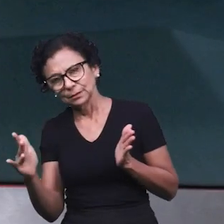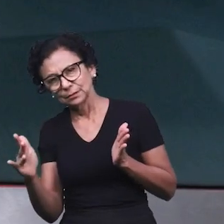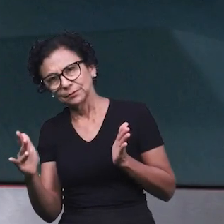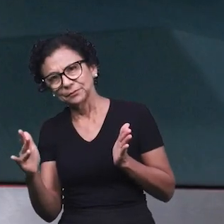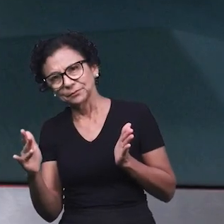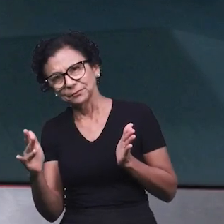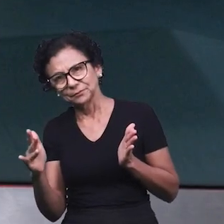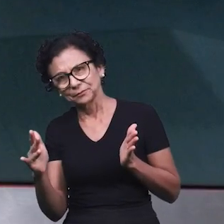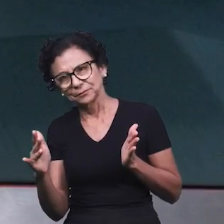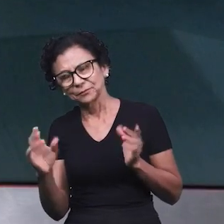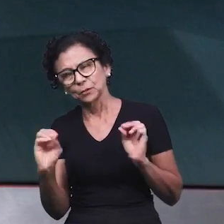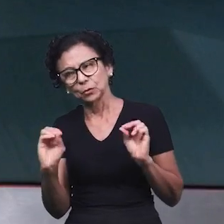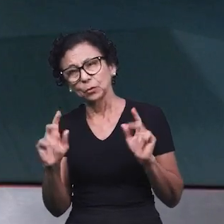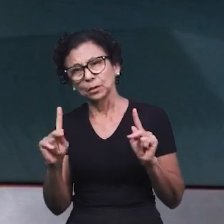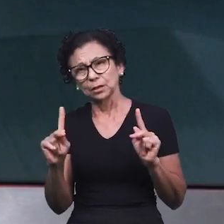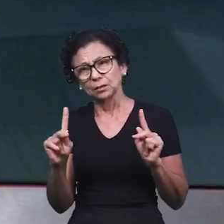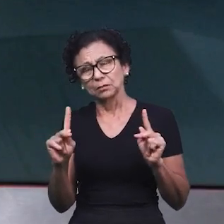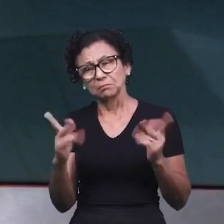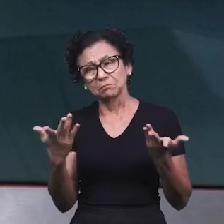do tempo.